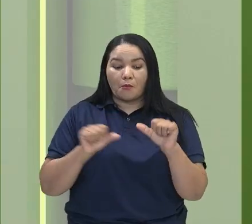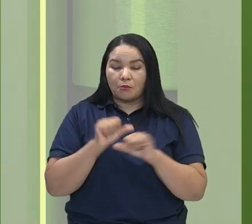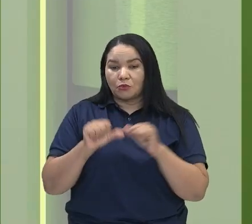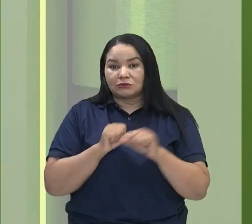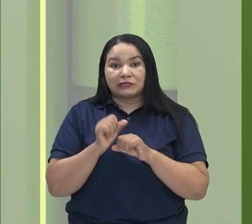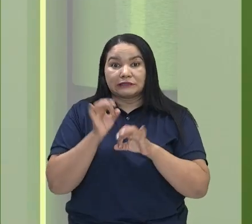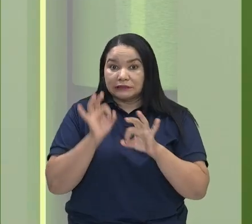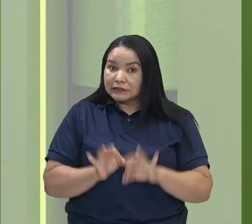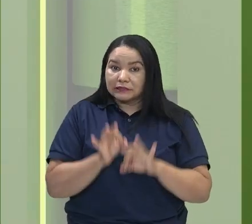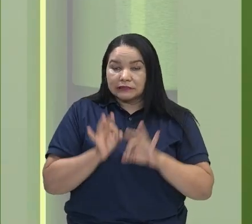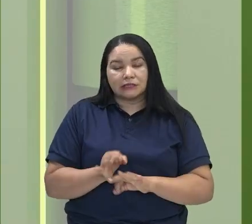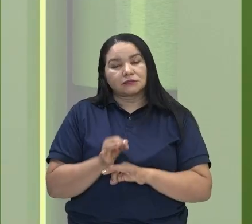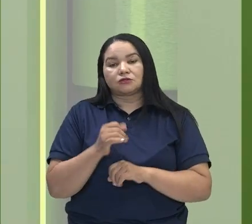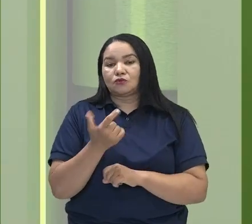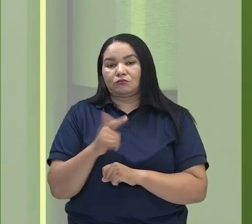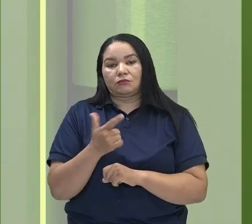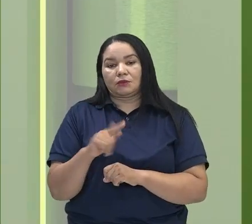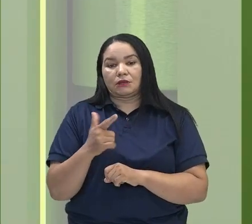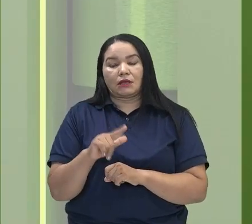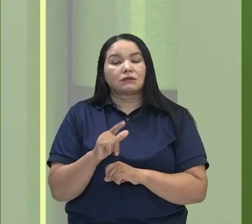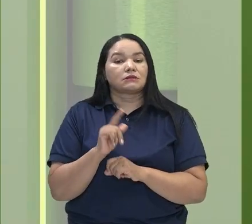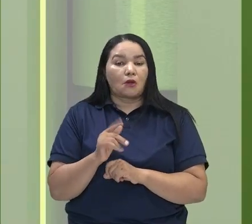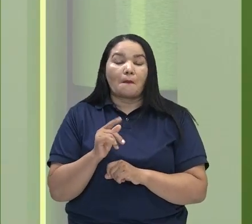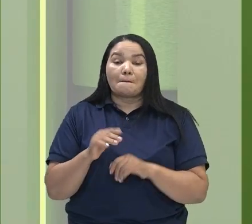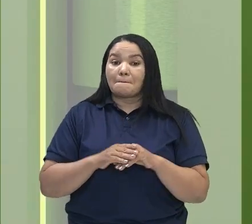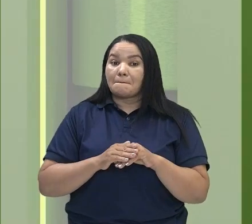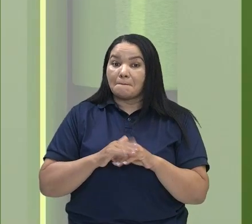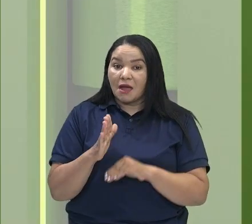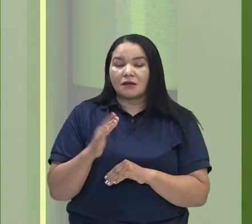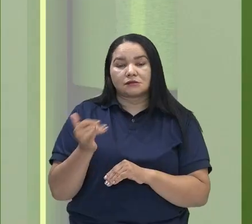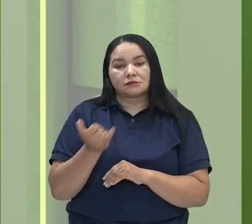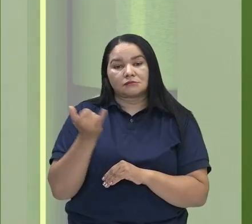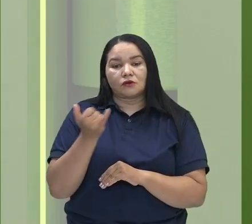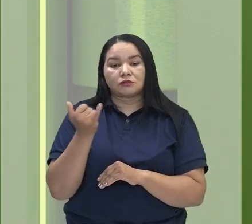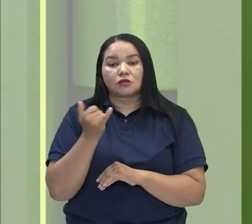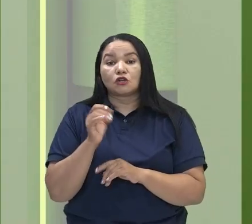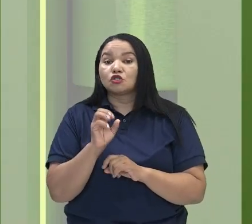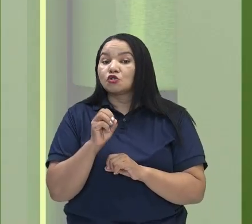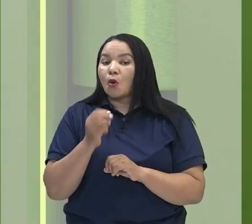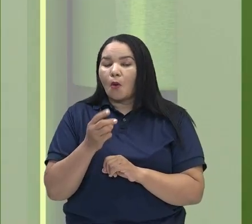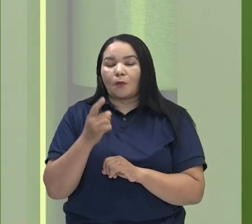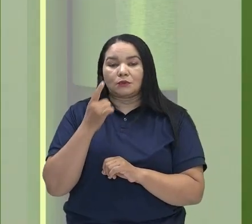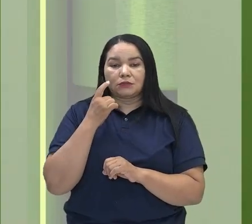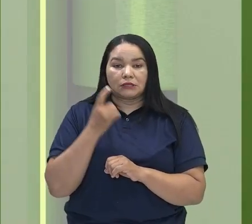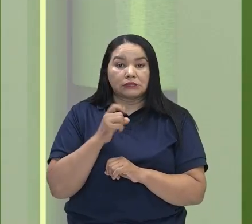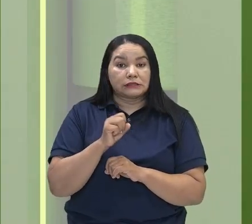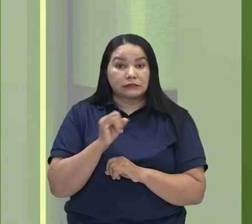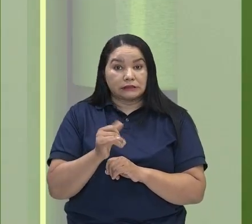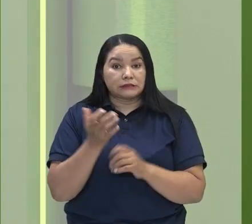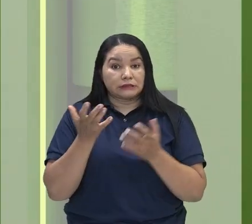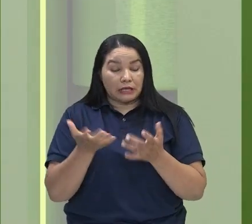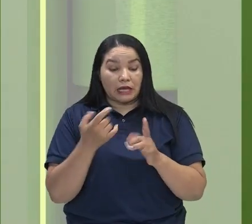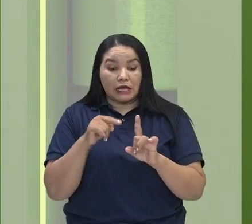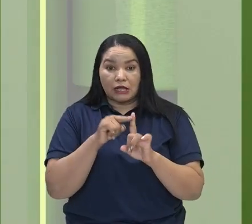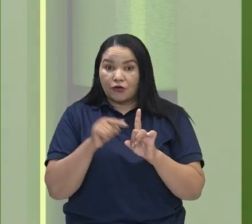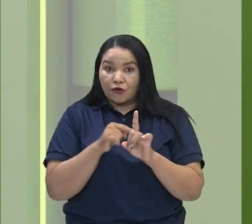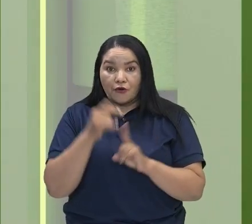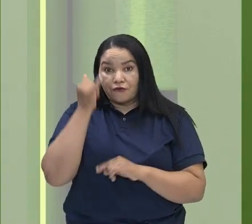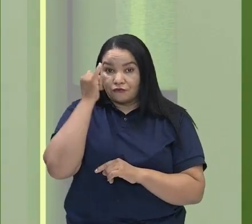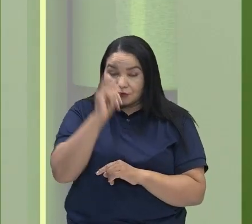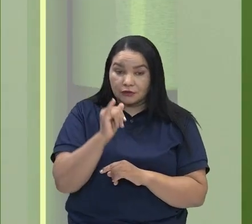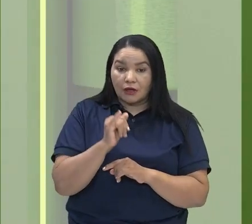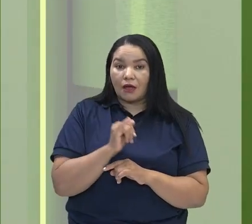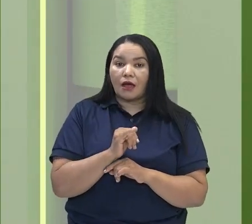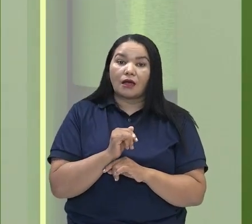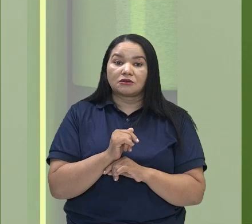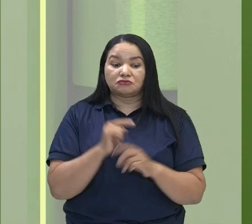né? Por isso seria mais importante ou mais interessante para aquela pessoa que quer evitar uma gestação não utilizar esses